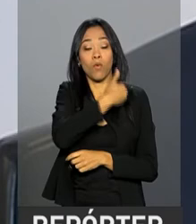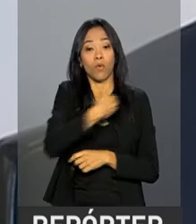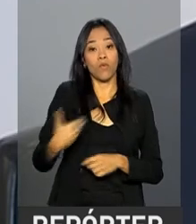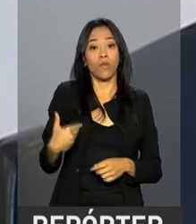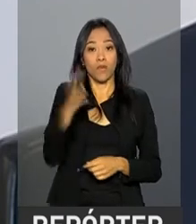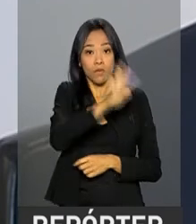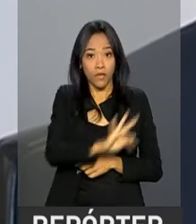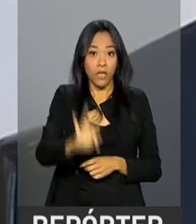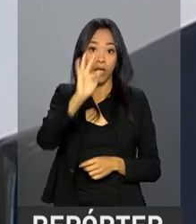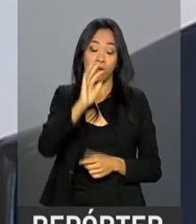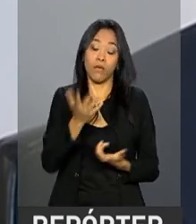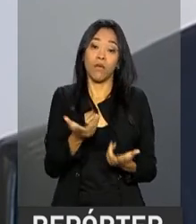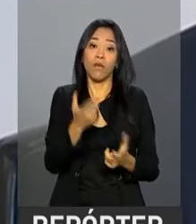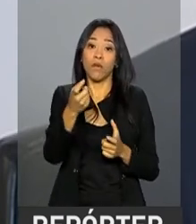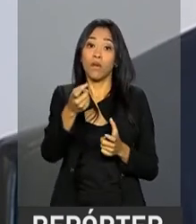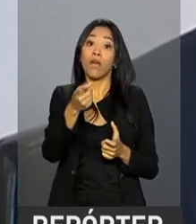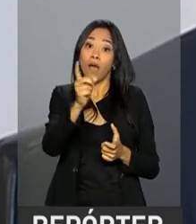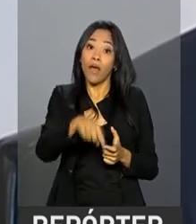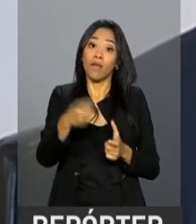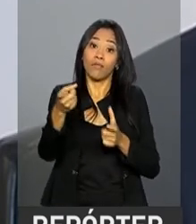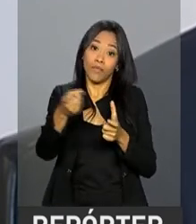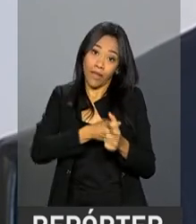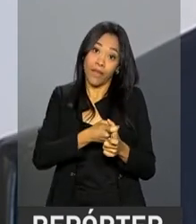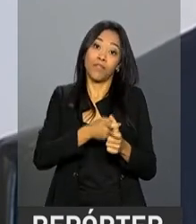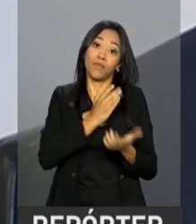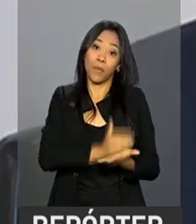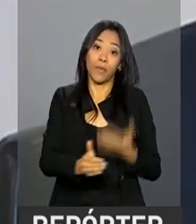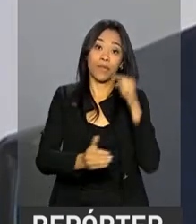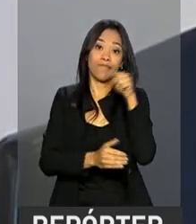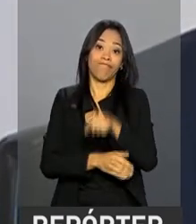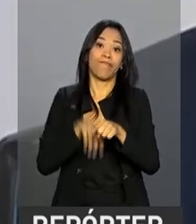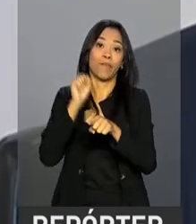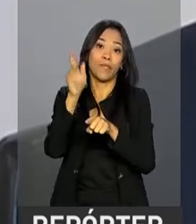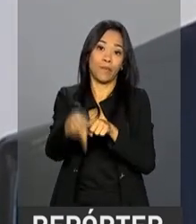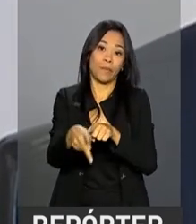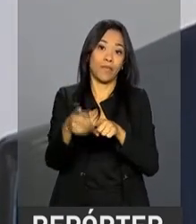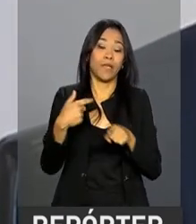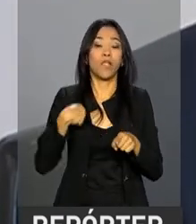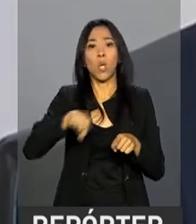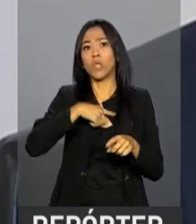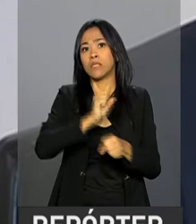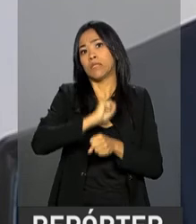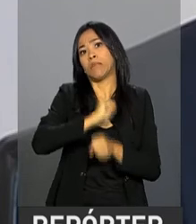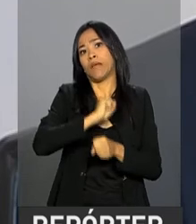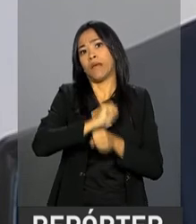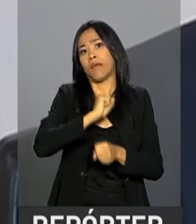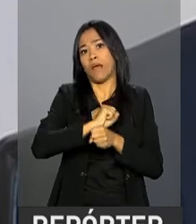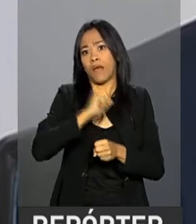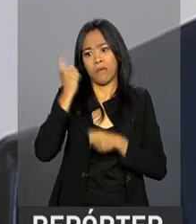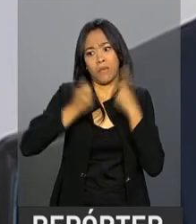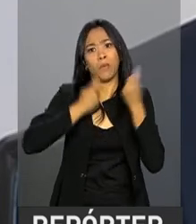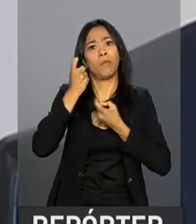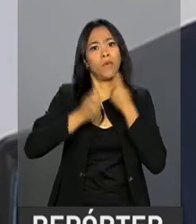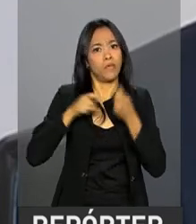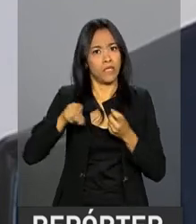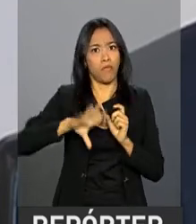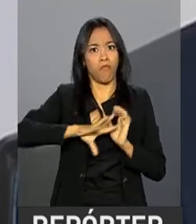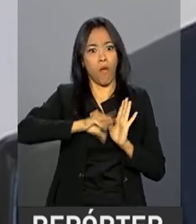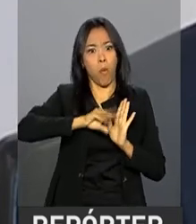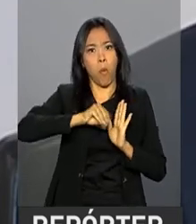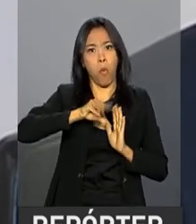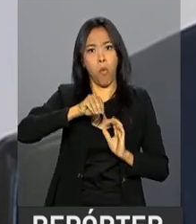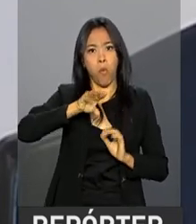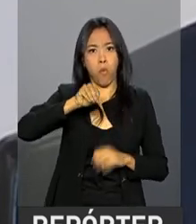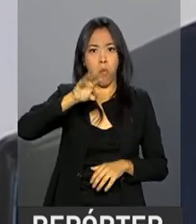passa inequivocamente pelo déficit da previdência não tem esperar tem um grande déficit 1/10 preocupante que vem crescendo de maneira